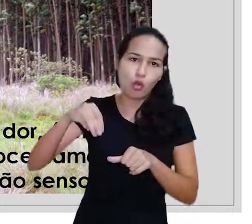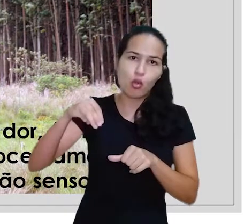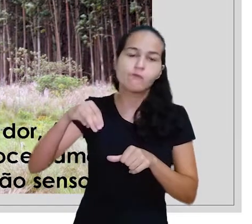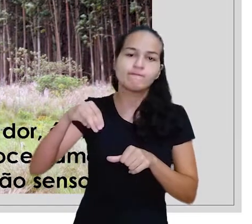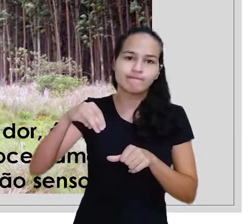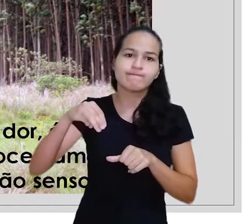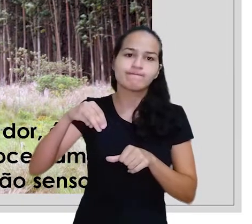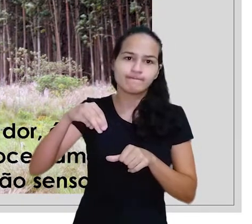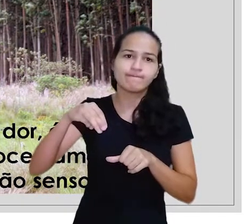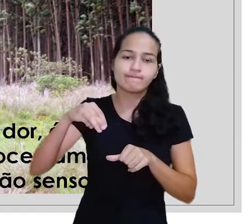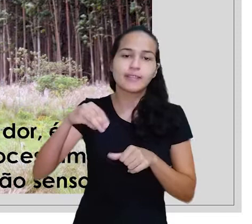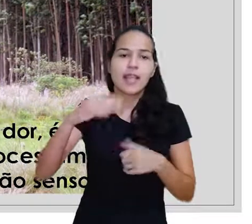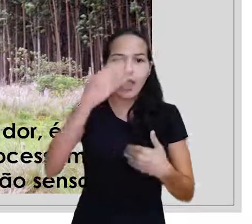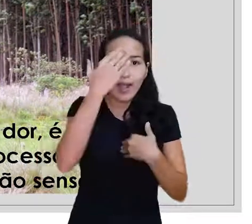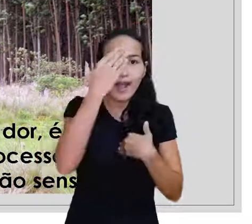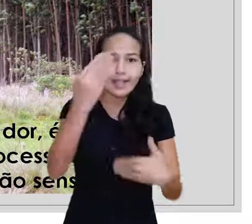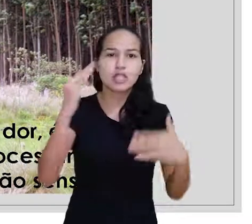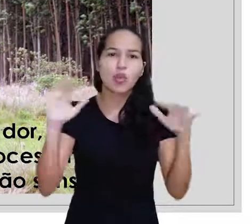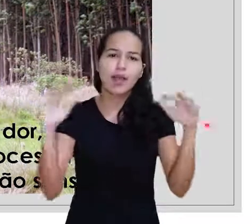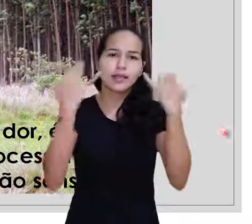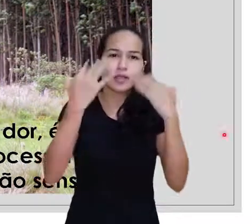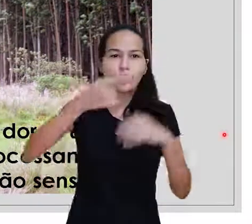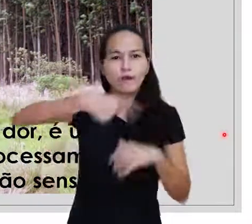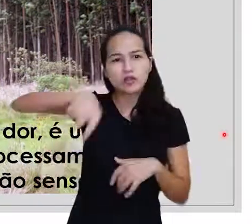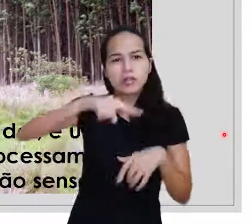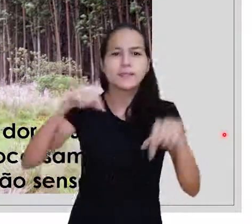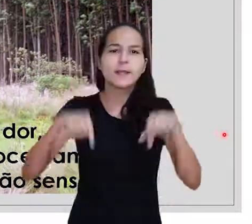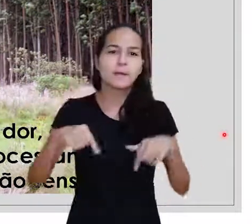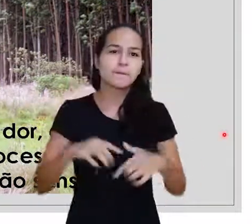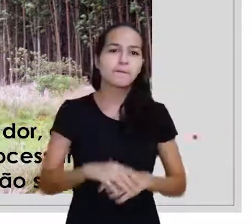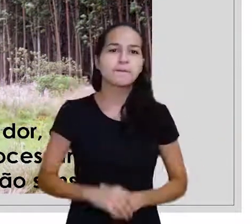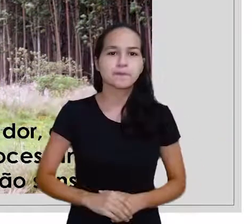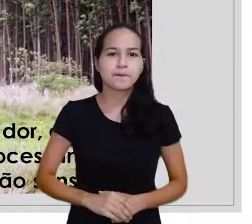aquela informação e transformar em som. Eu agradeço a atenção de vocês.